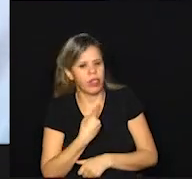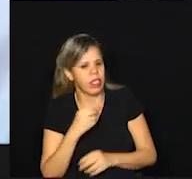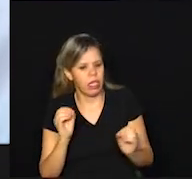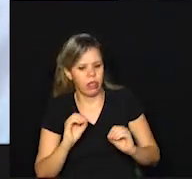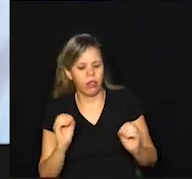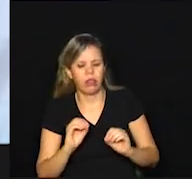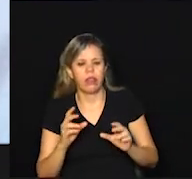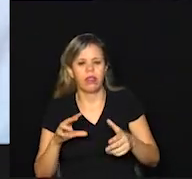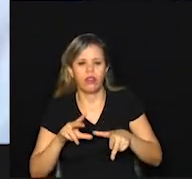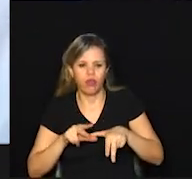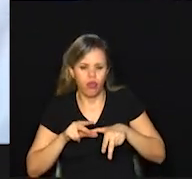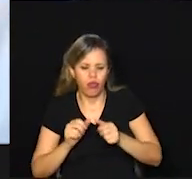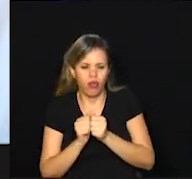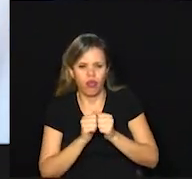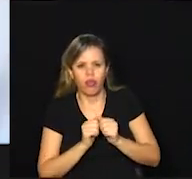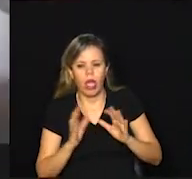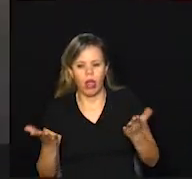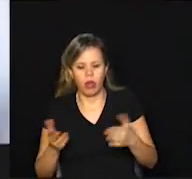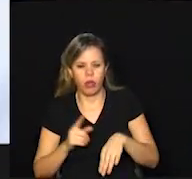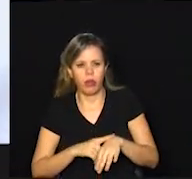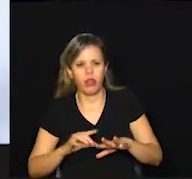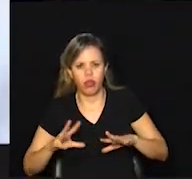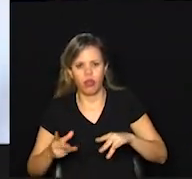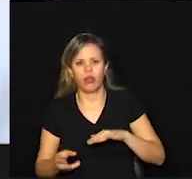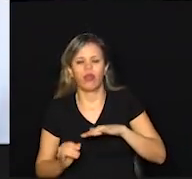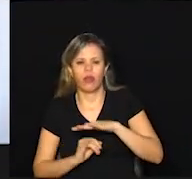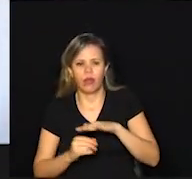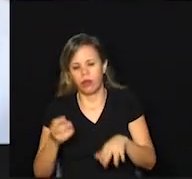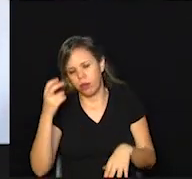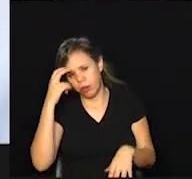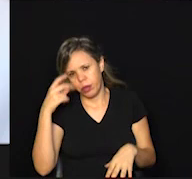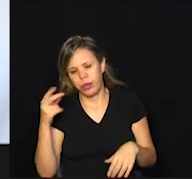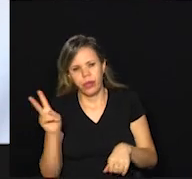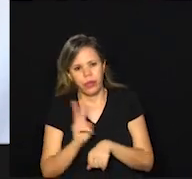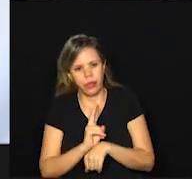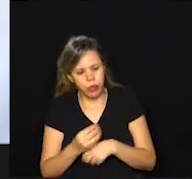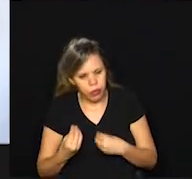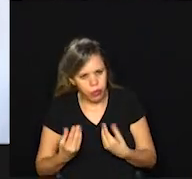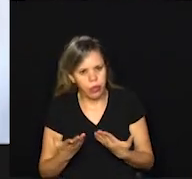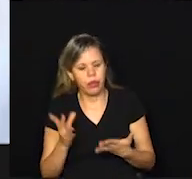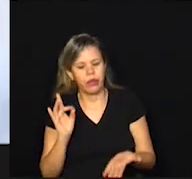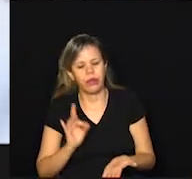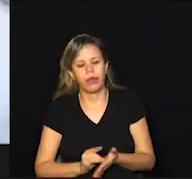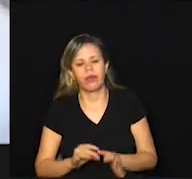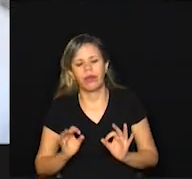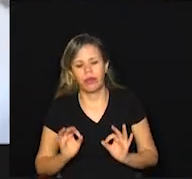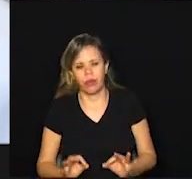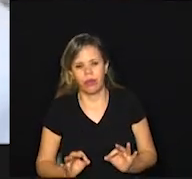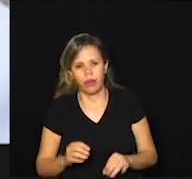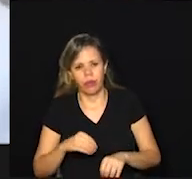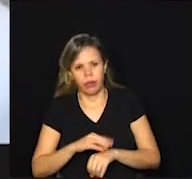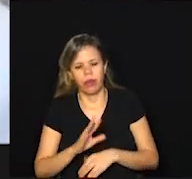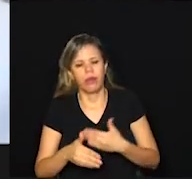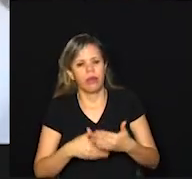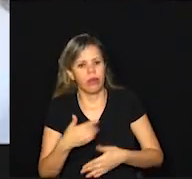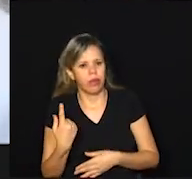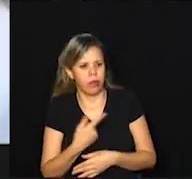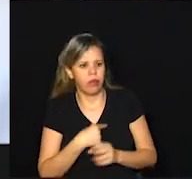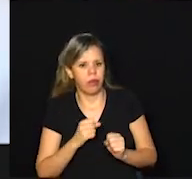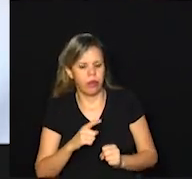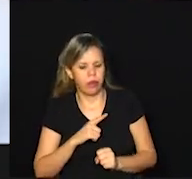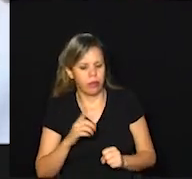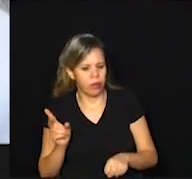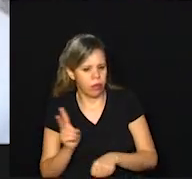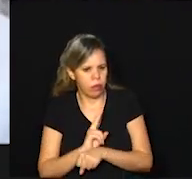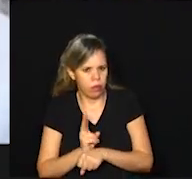nesse momento todas as casas de Cultura tem que ser a segurar para que a gente possa efetivamente não dá mesmo para que a gente possa